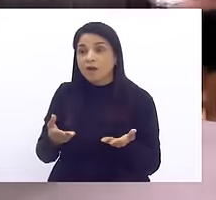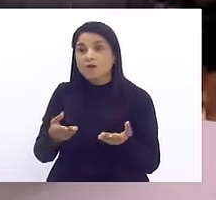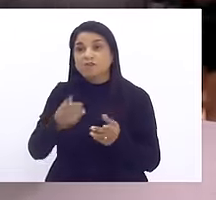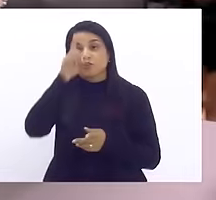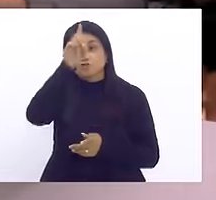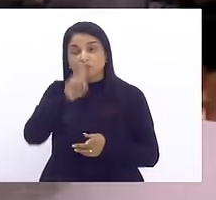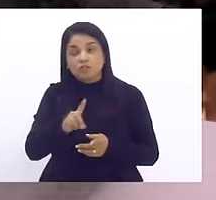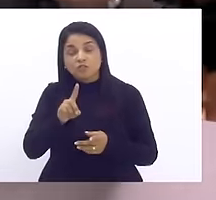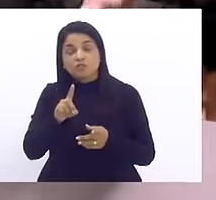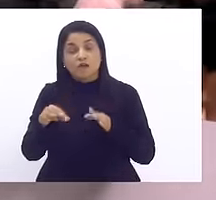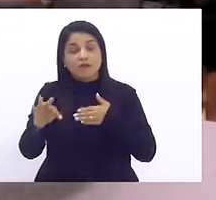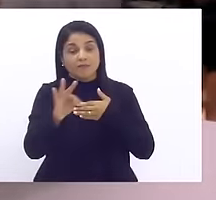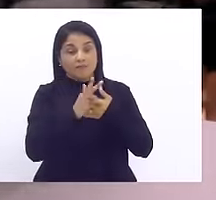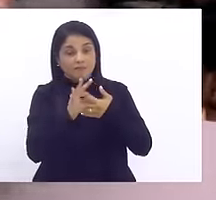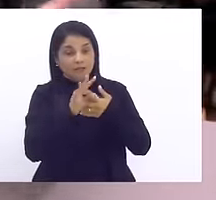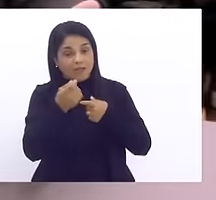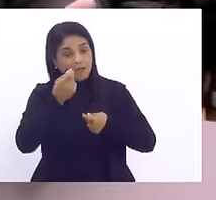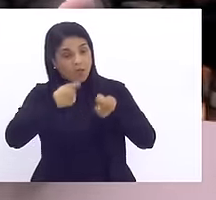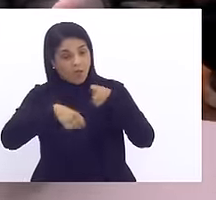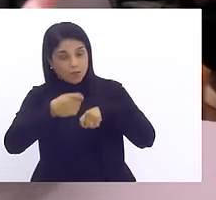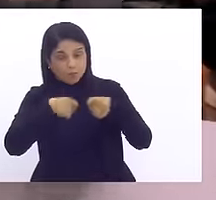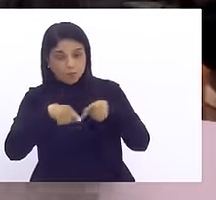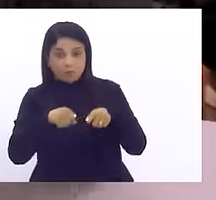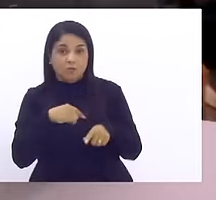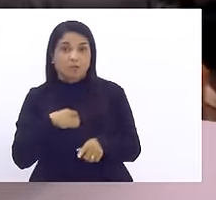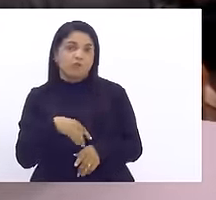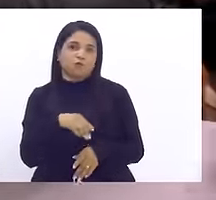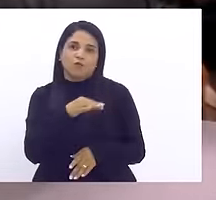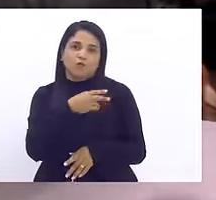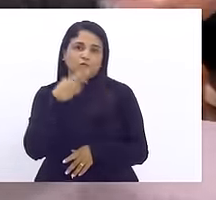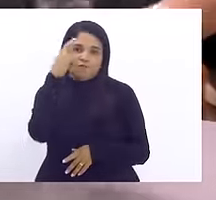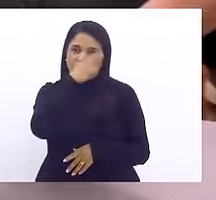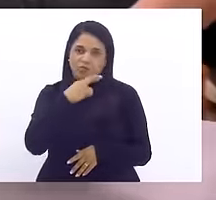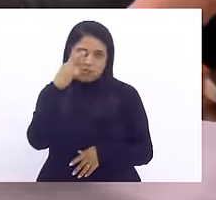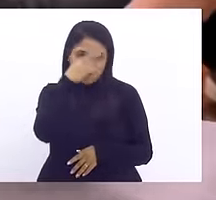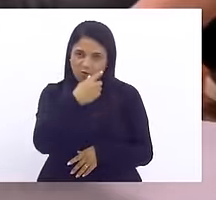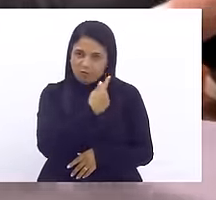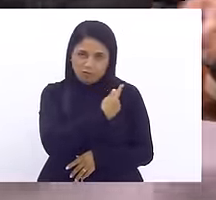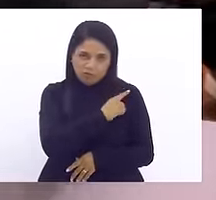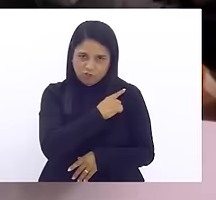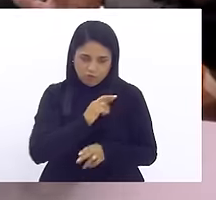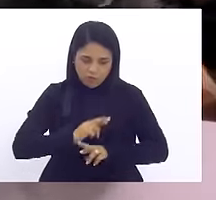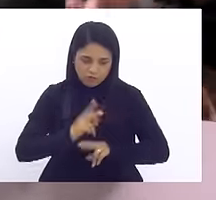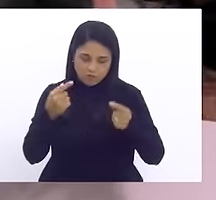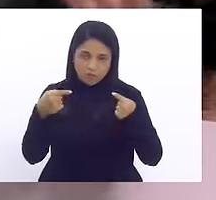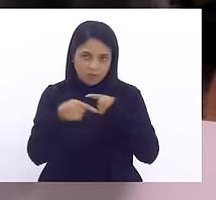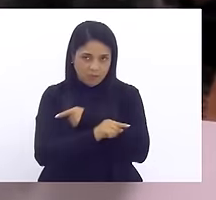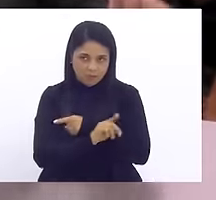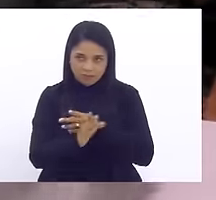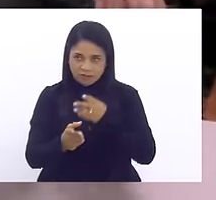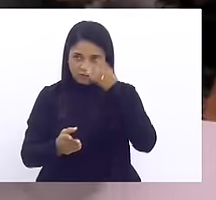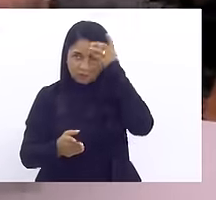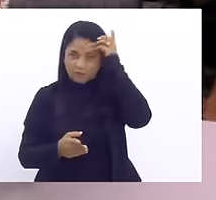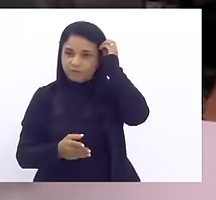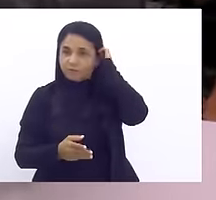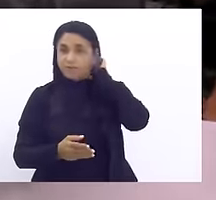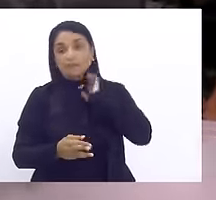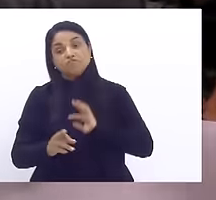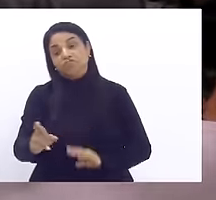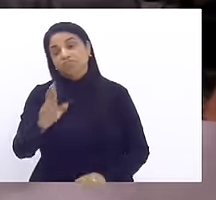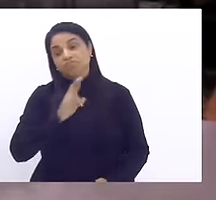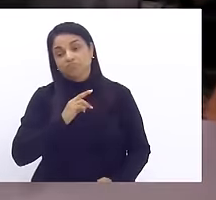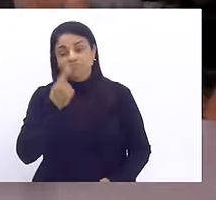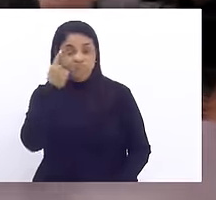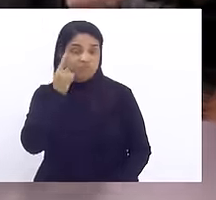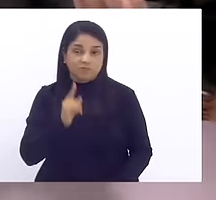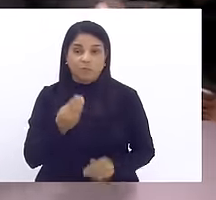operacional não são gestor nem fiscal do contrato de diretoria técnico operacional a gente tá falando de operação se o senhor não soubesse a resposta